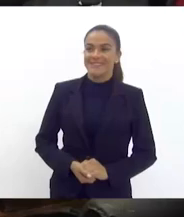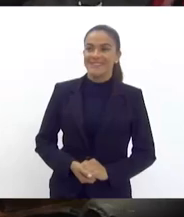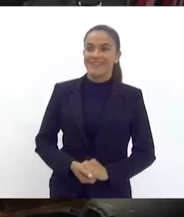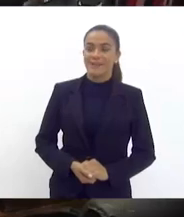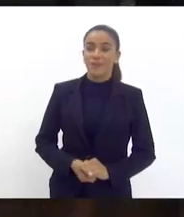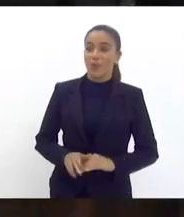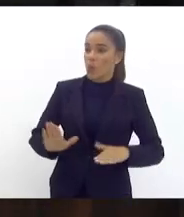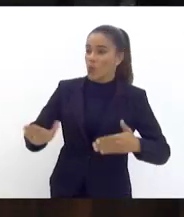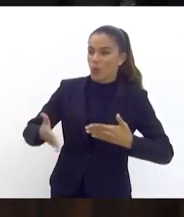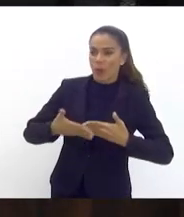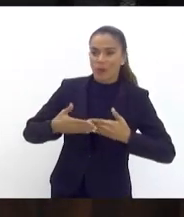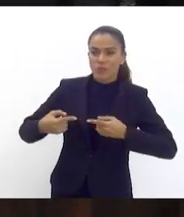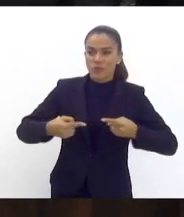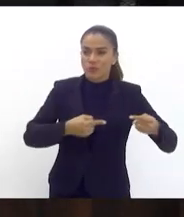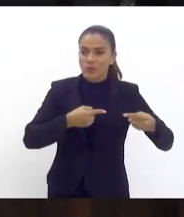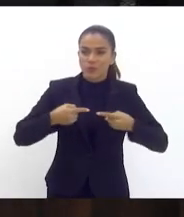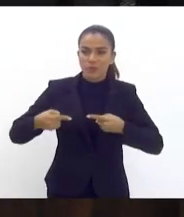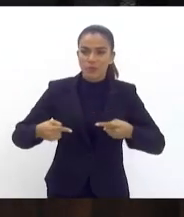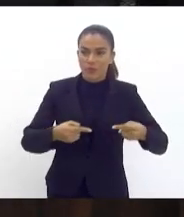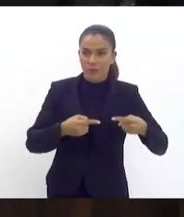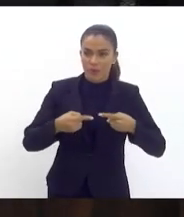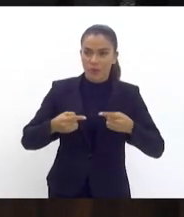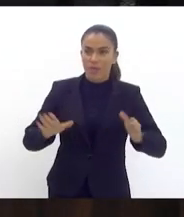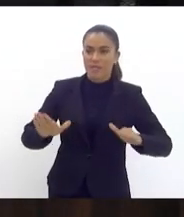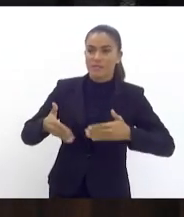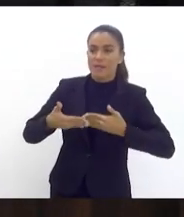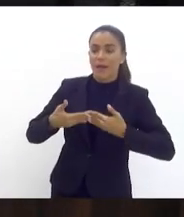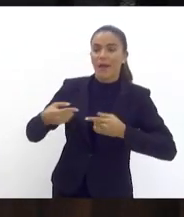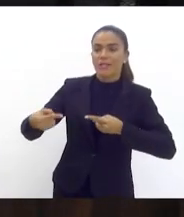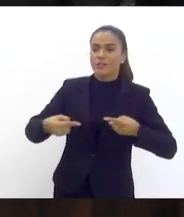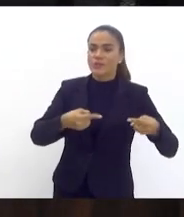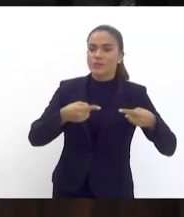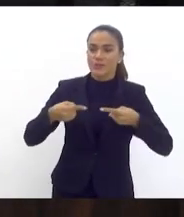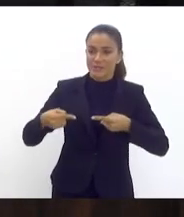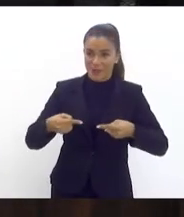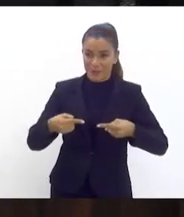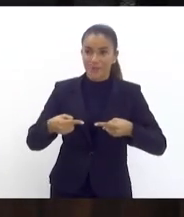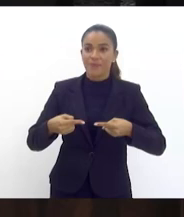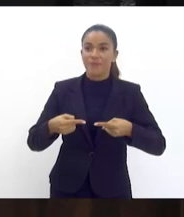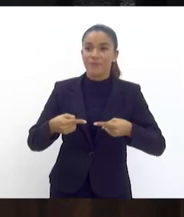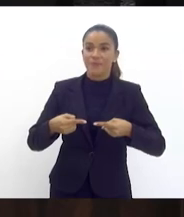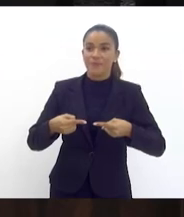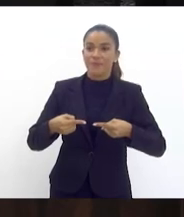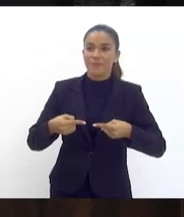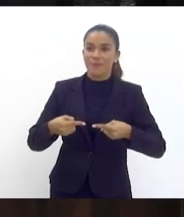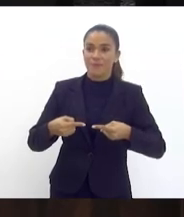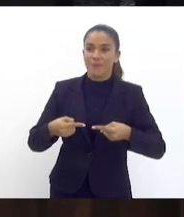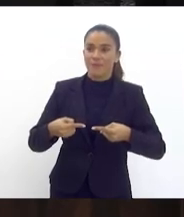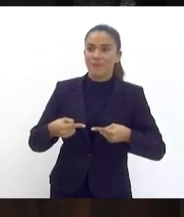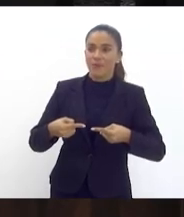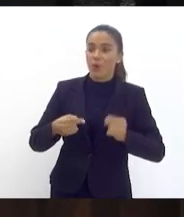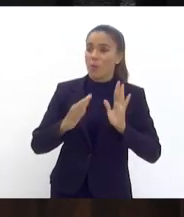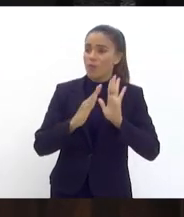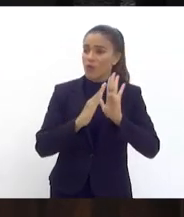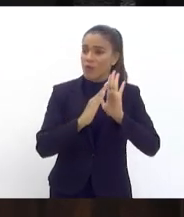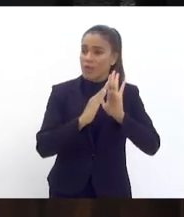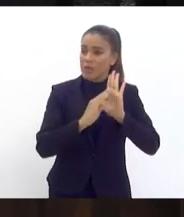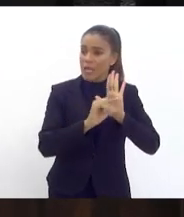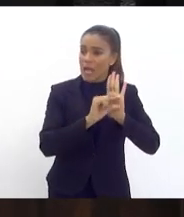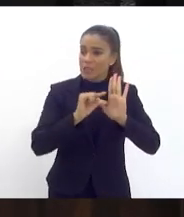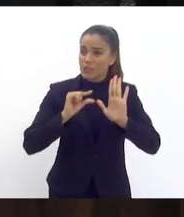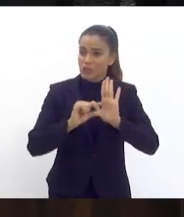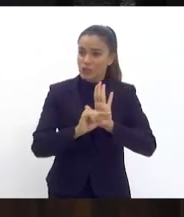Não havendo mais quem queira discutir, encerrada a discussão em como foi retirada as duas